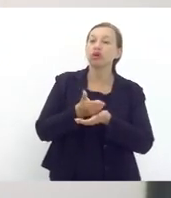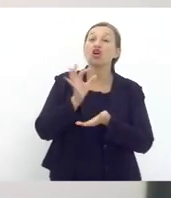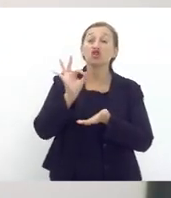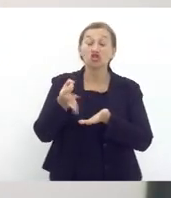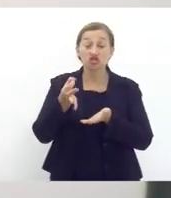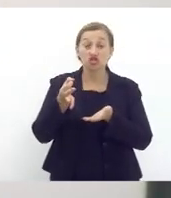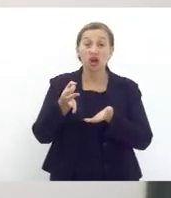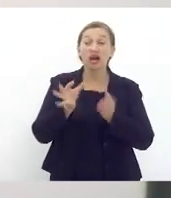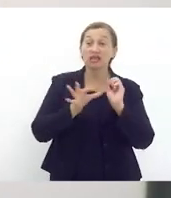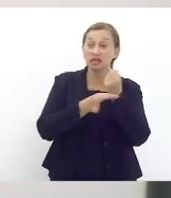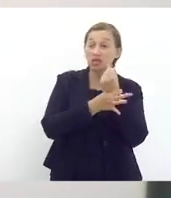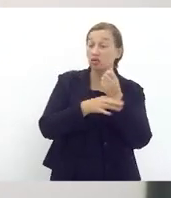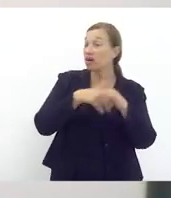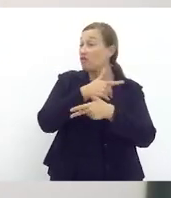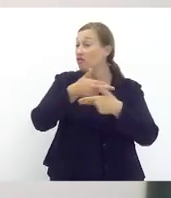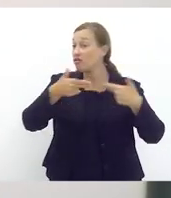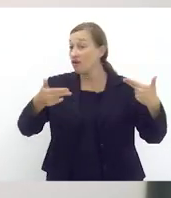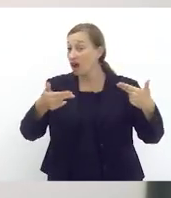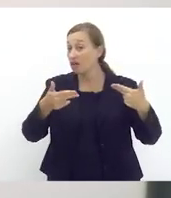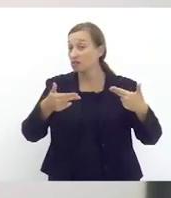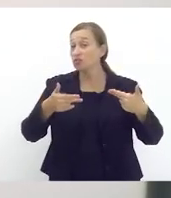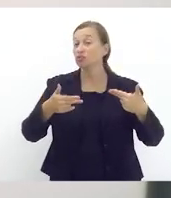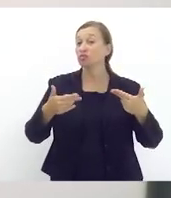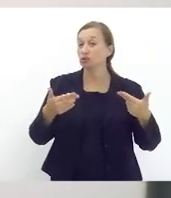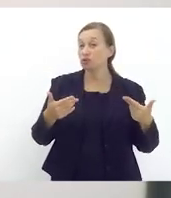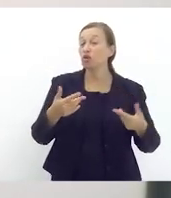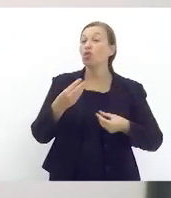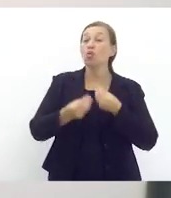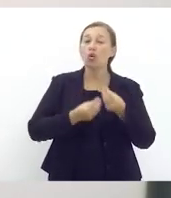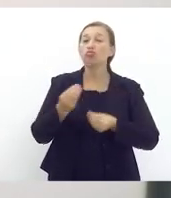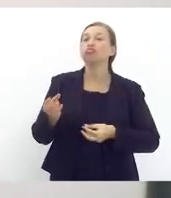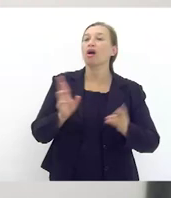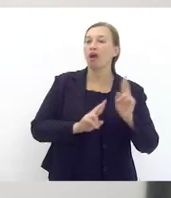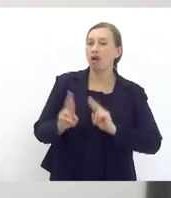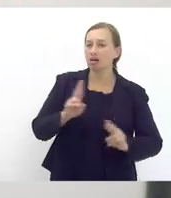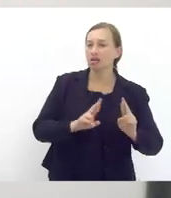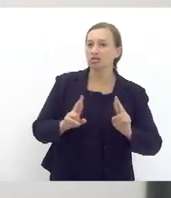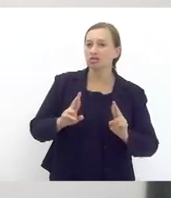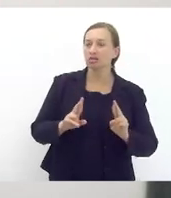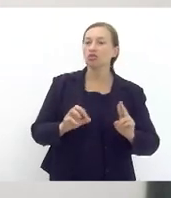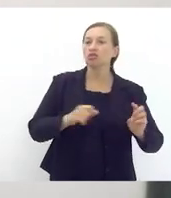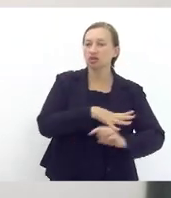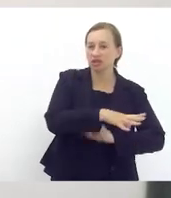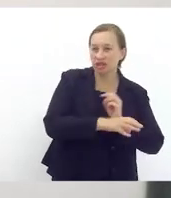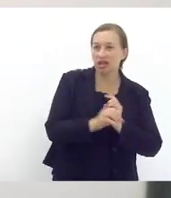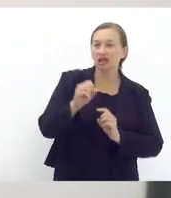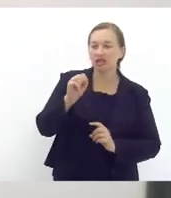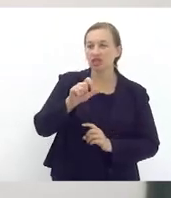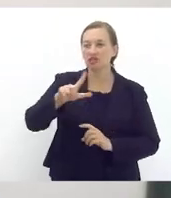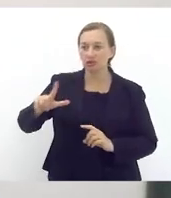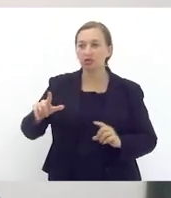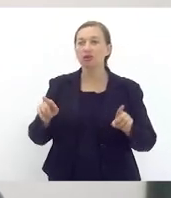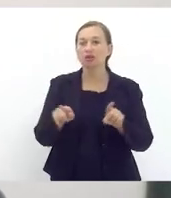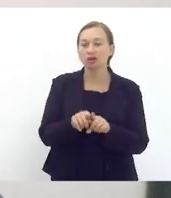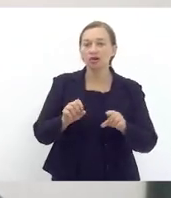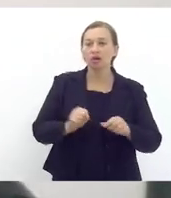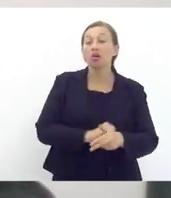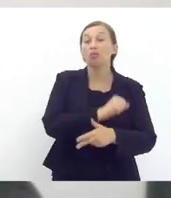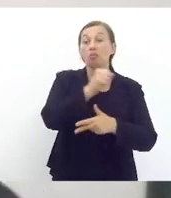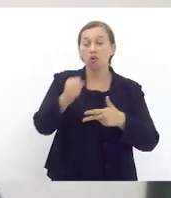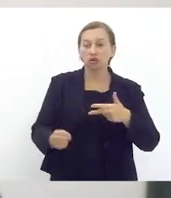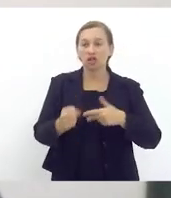garante muitos processos bem mais facilitados de como que é a relação sociedade civil com o poder público na hora de prestar contas